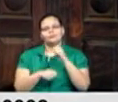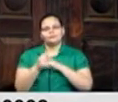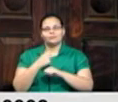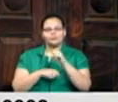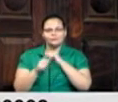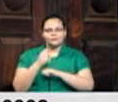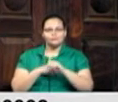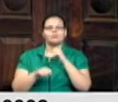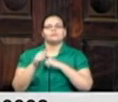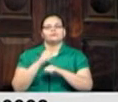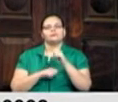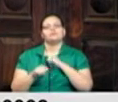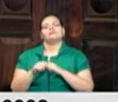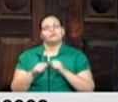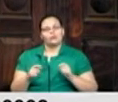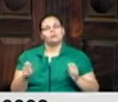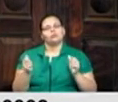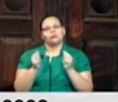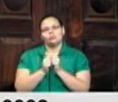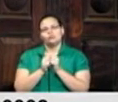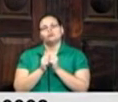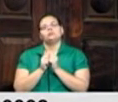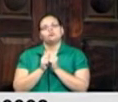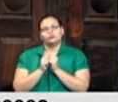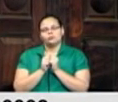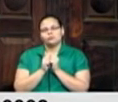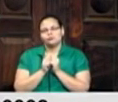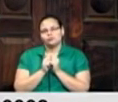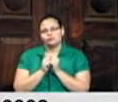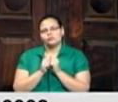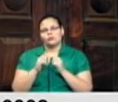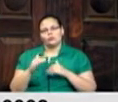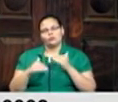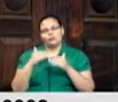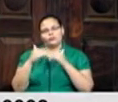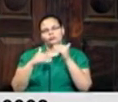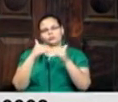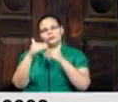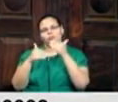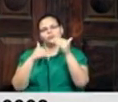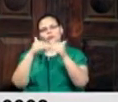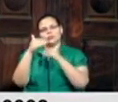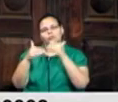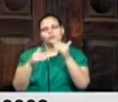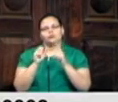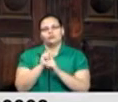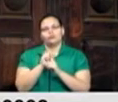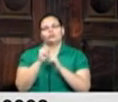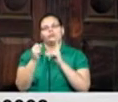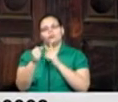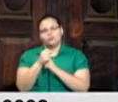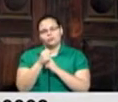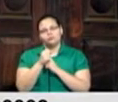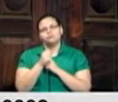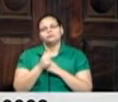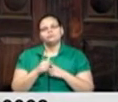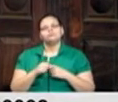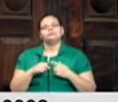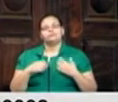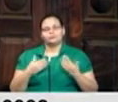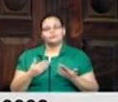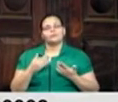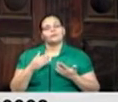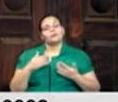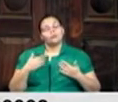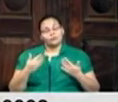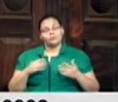econômico em conjunto com o desenvolvimento social.